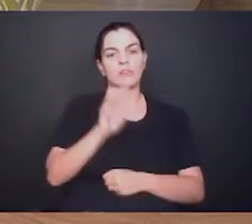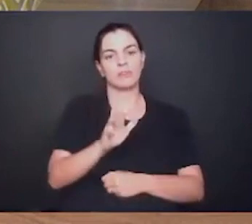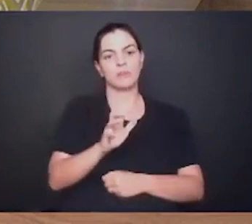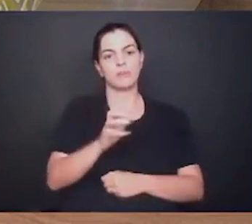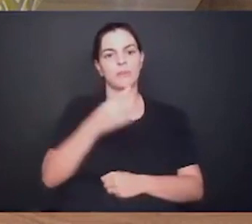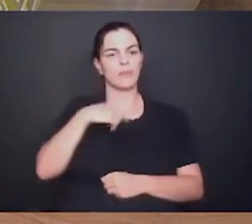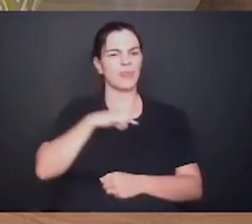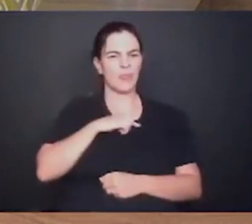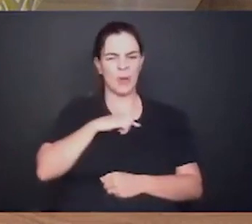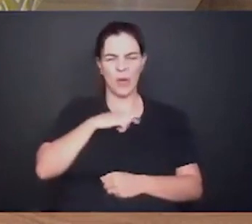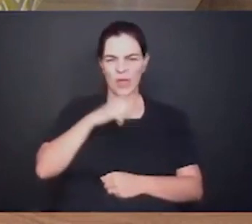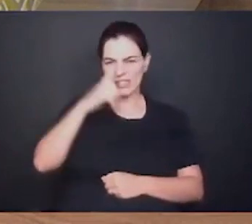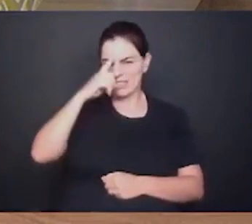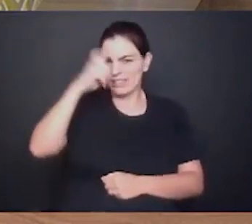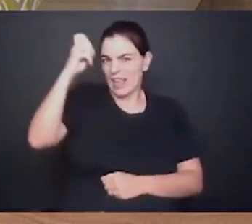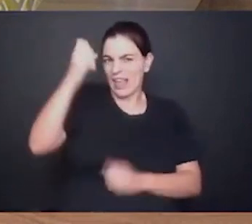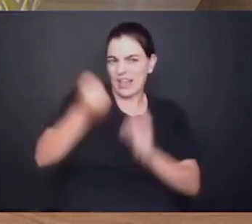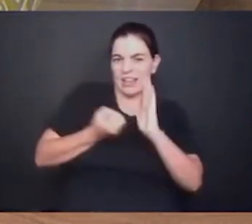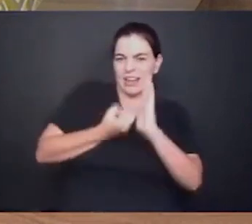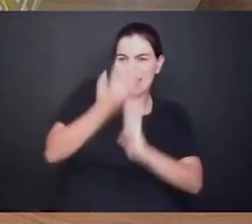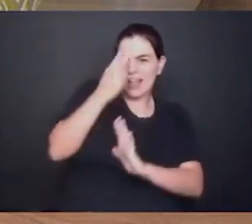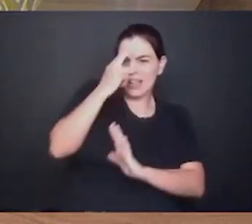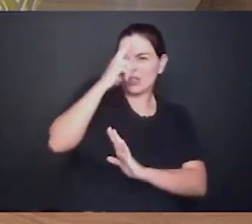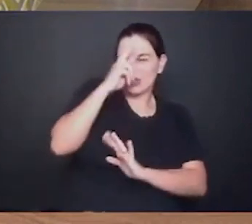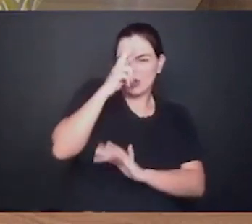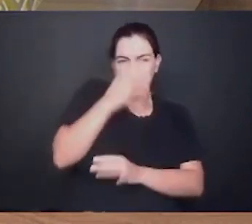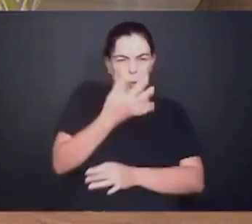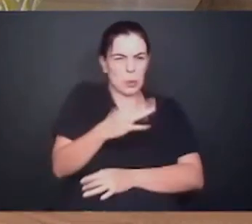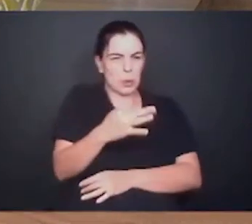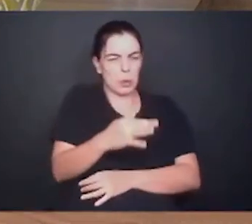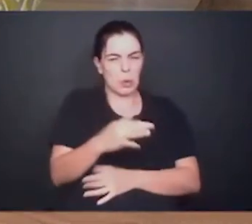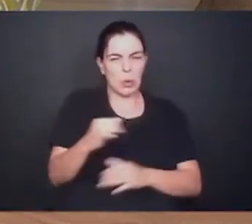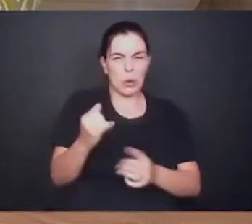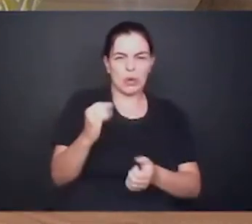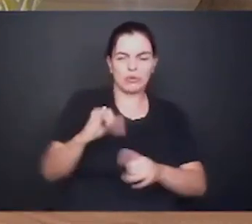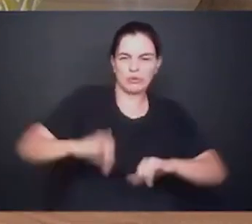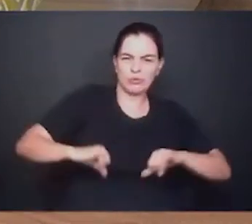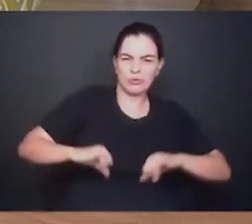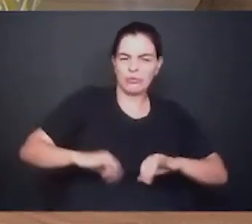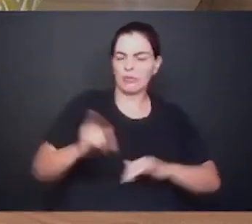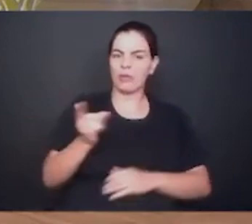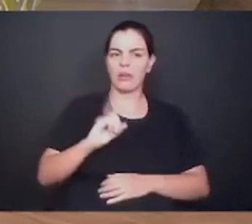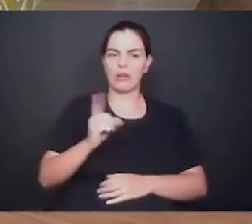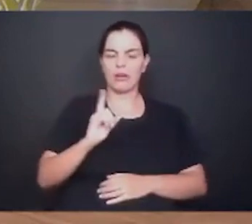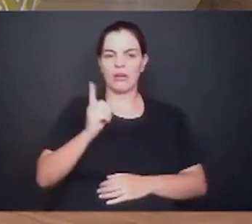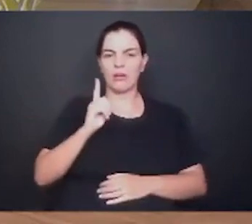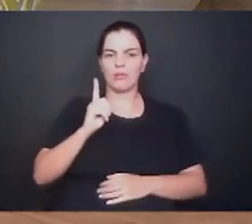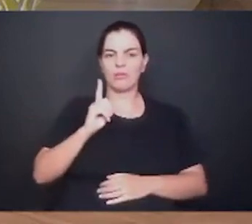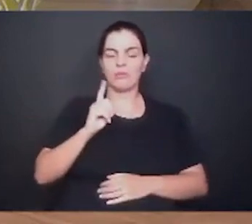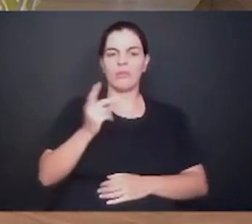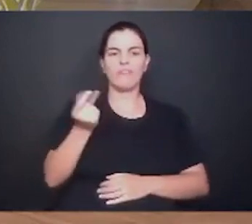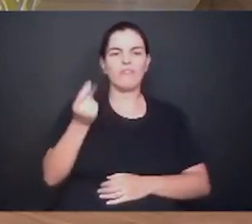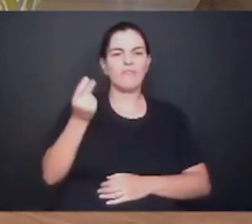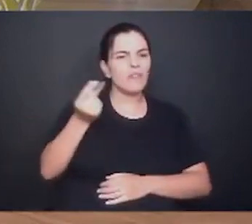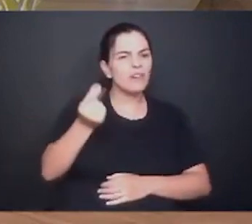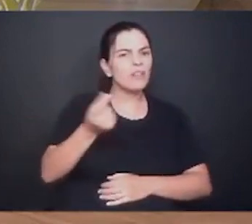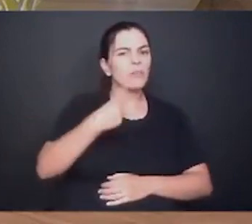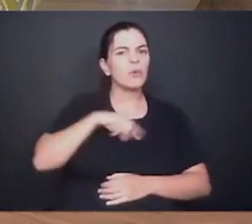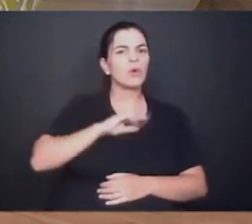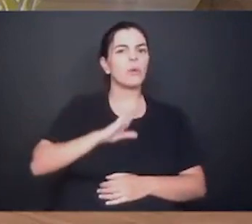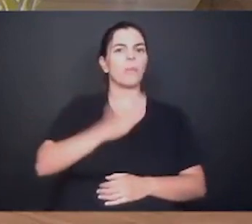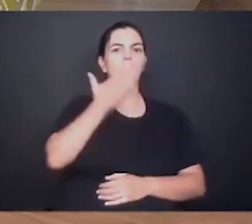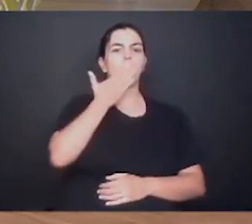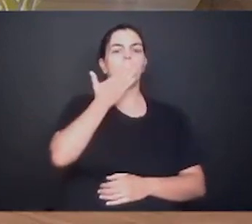dor e tortura. E por muito tempo, fomos impedidos de ouvir o lado verdadeiro, o lado de quem viveu, o lado sombrio dessa